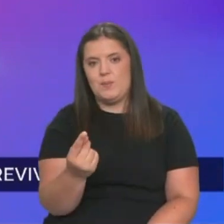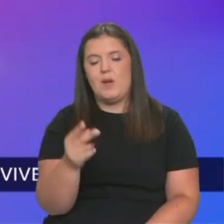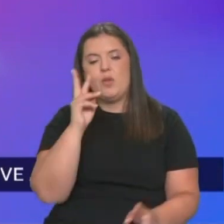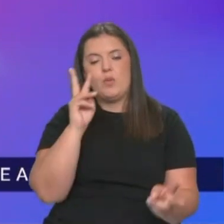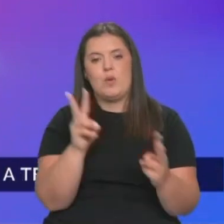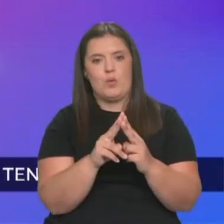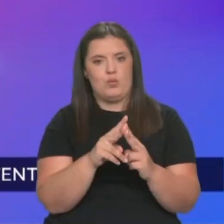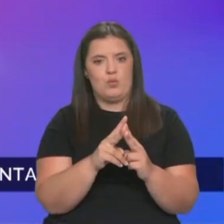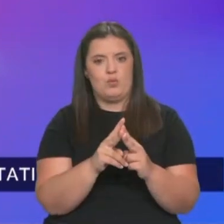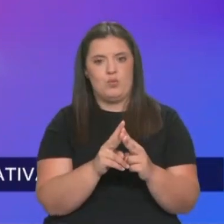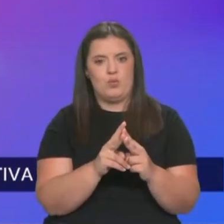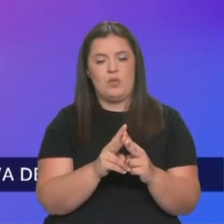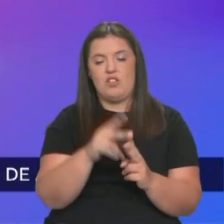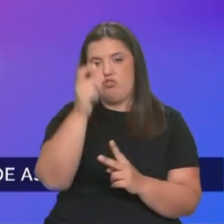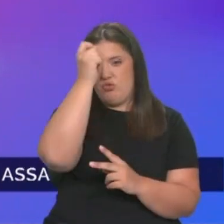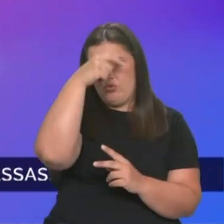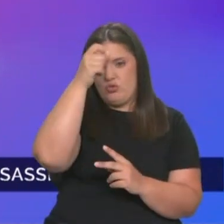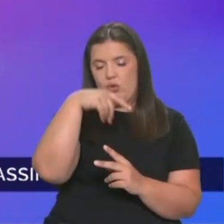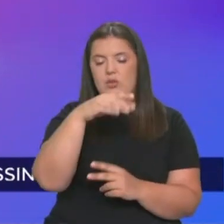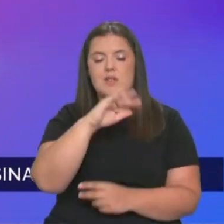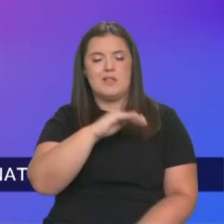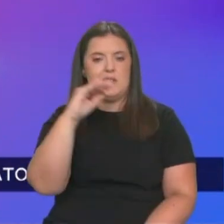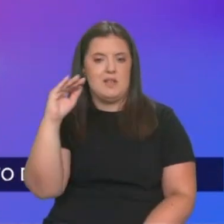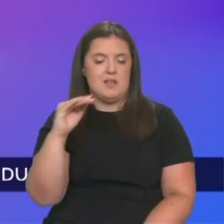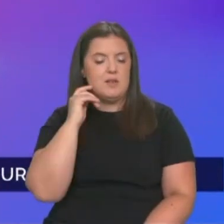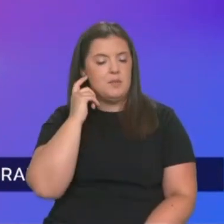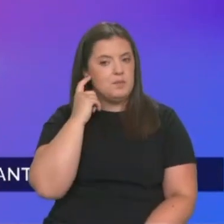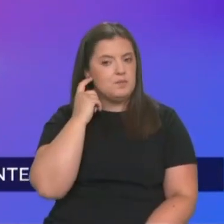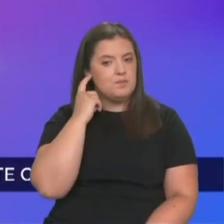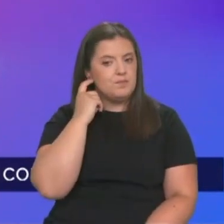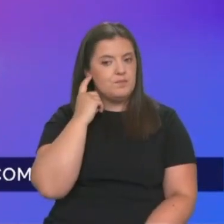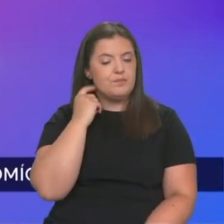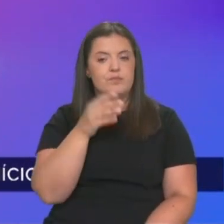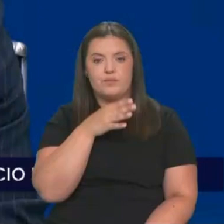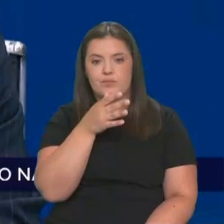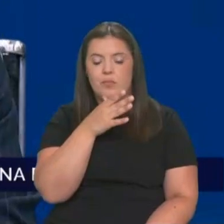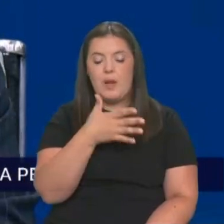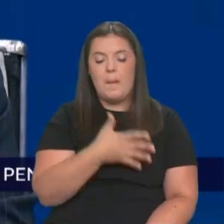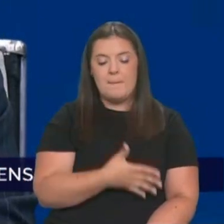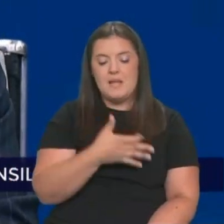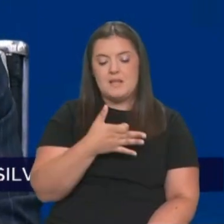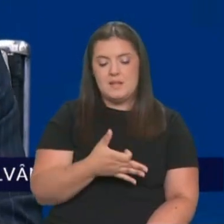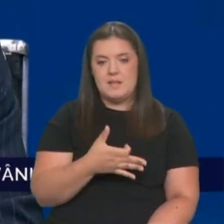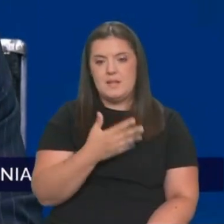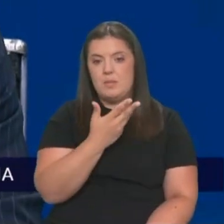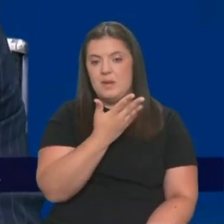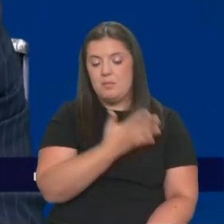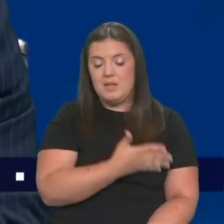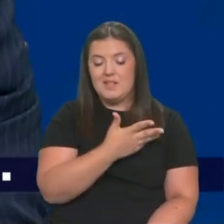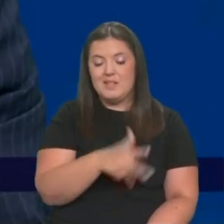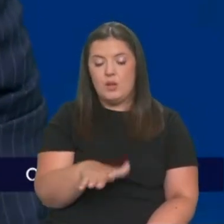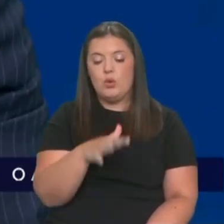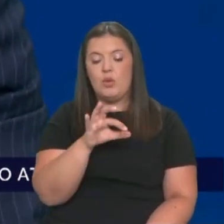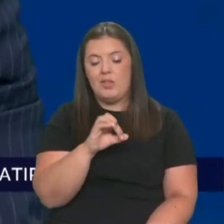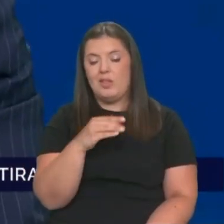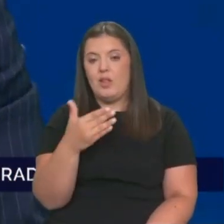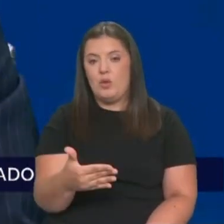encontro entre a história e a ciência. Explica lá. Vamos então ao ano 1181. No Japão, estava a